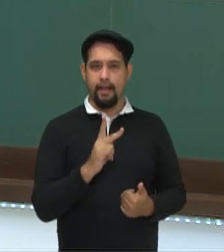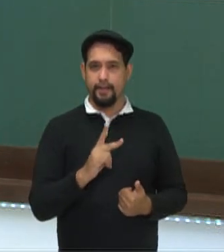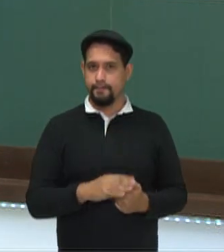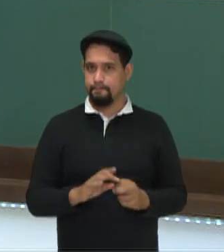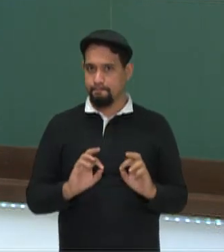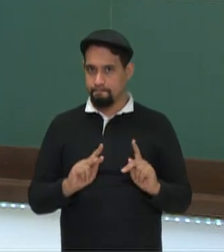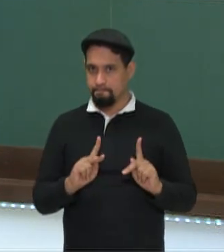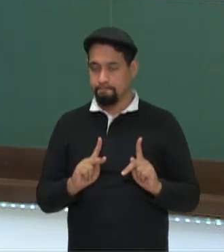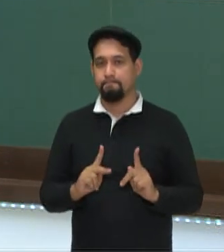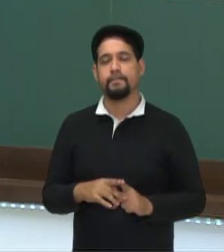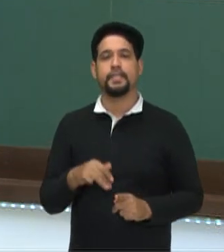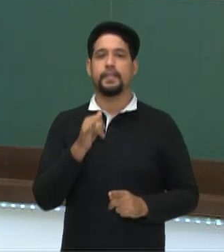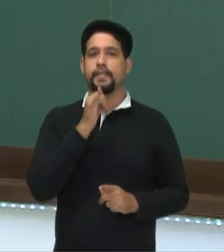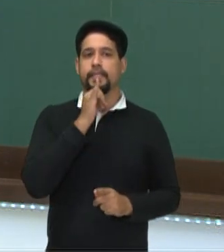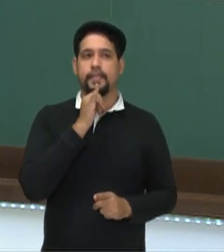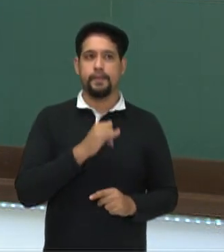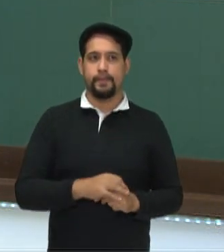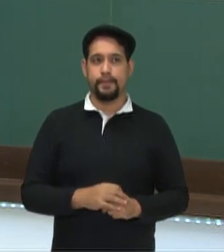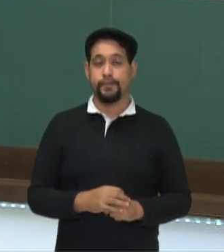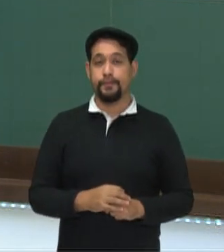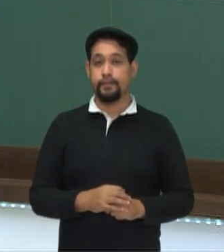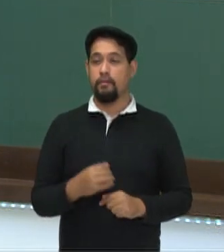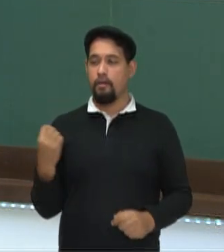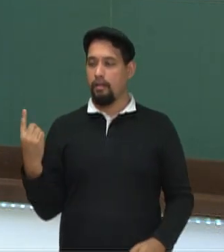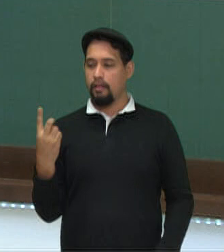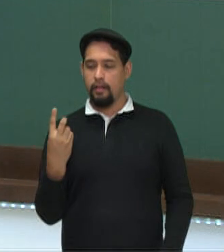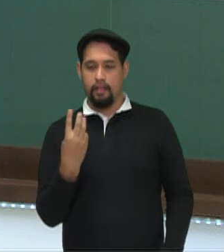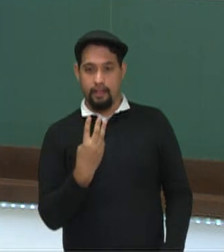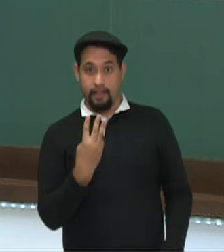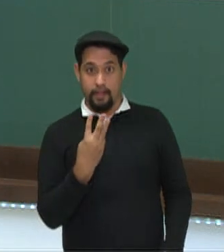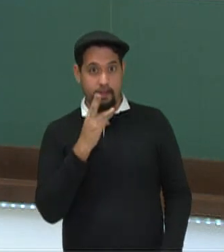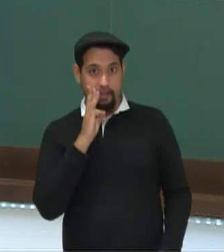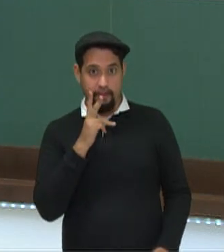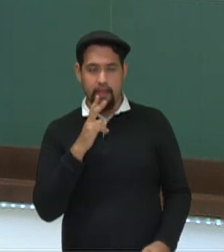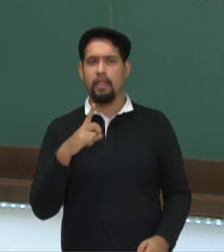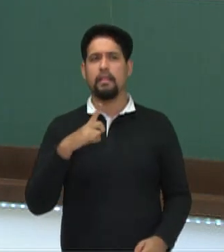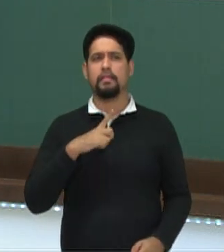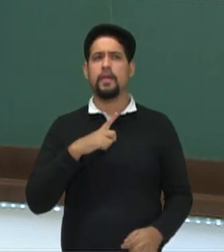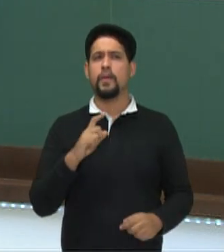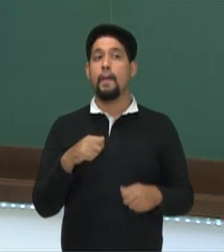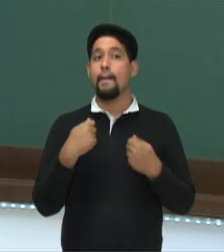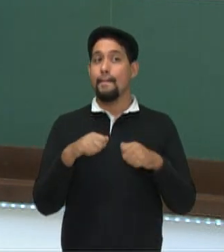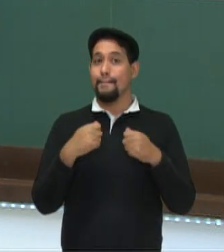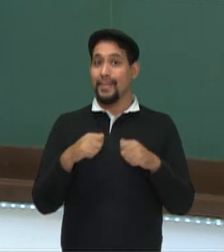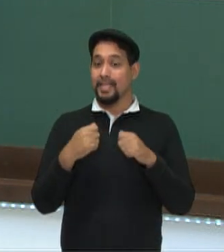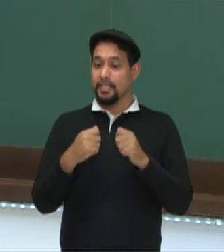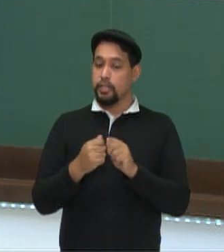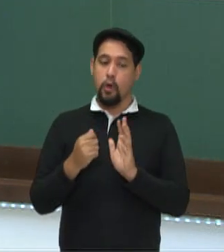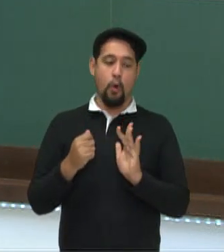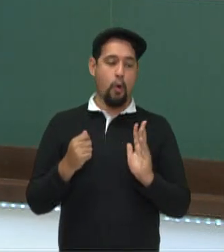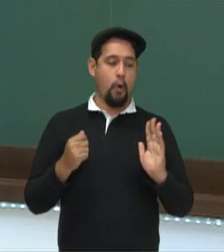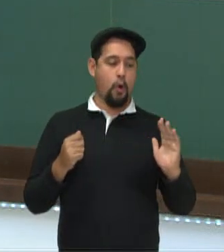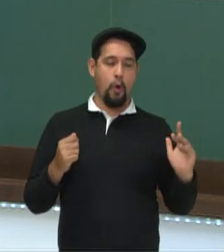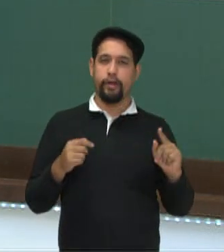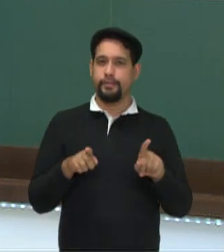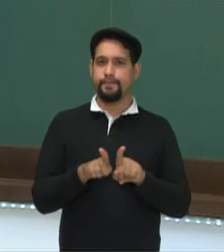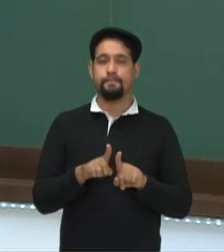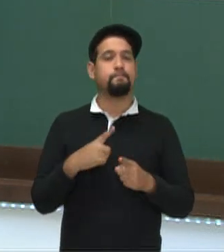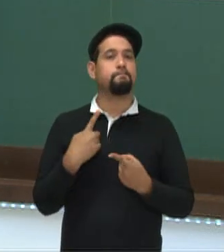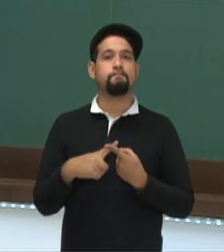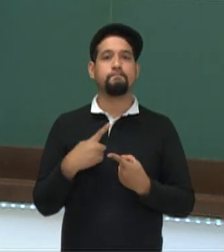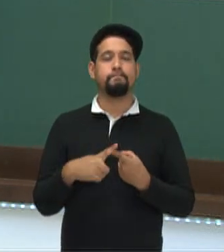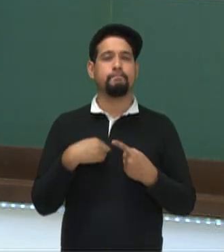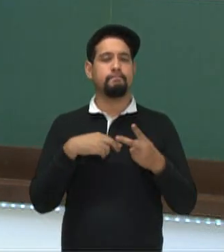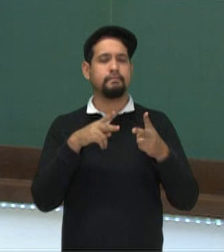Tá? Então, aqui, 1, 2, 3, eu tenho que seguir para frente, porque eu